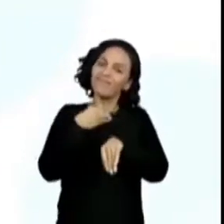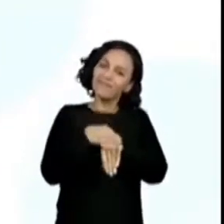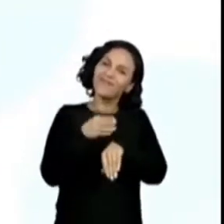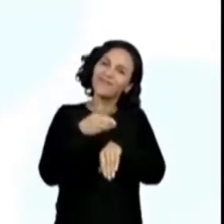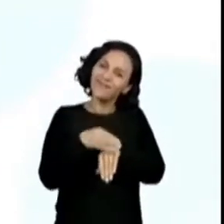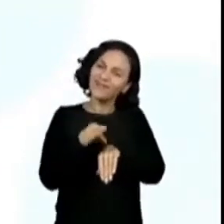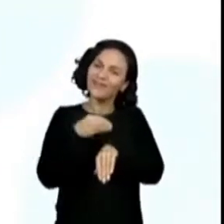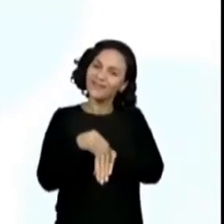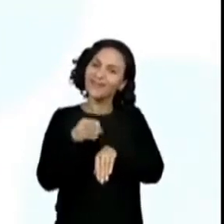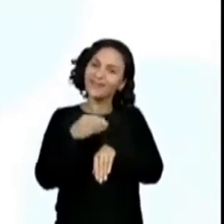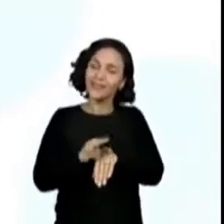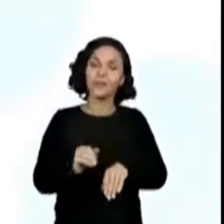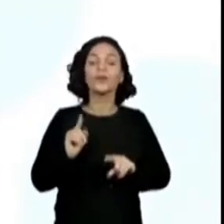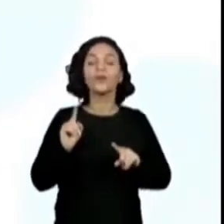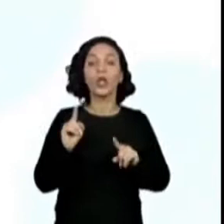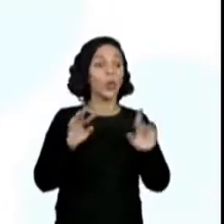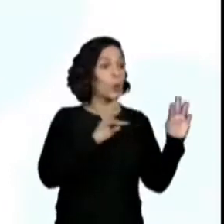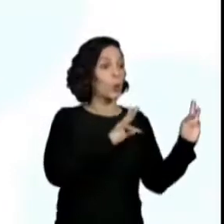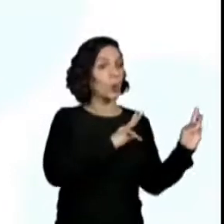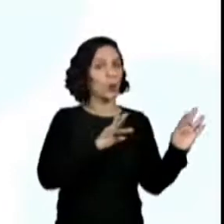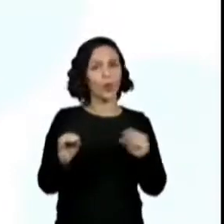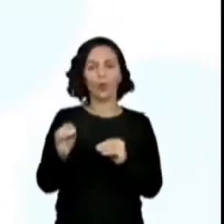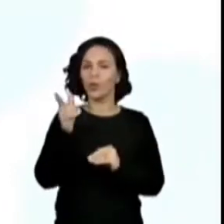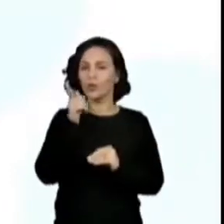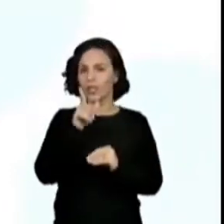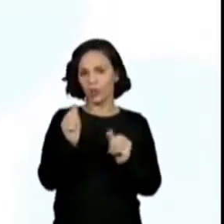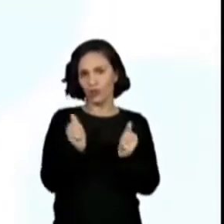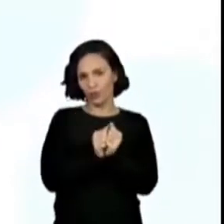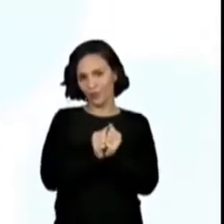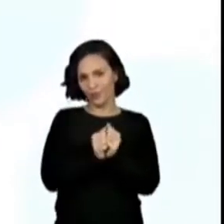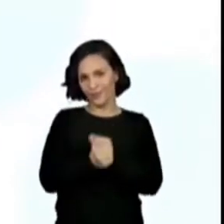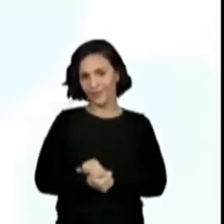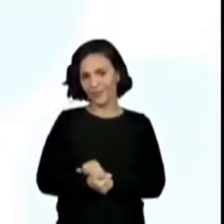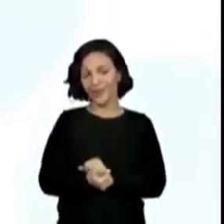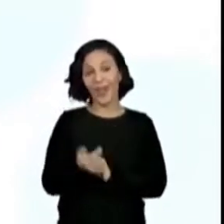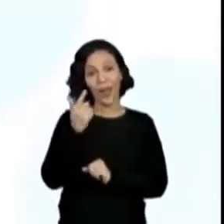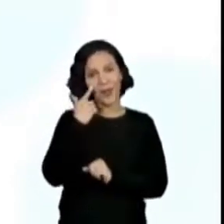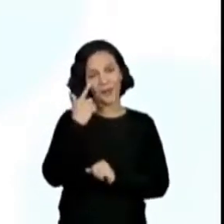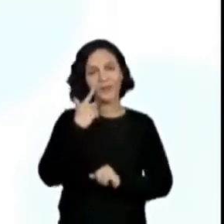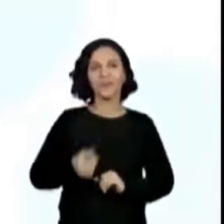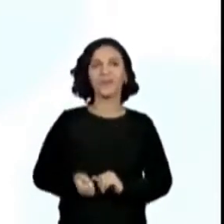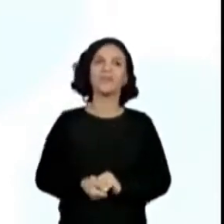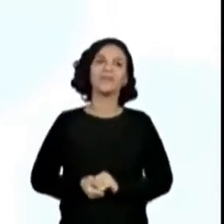aqui, né, para que todos acompanhem. Então, olhem só.